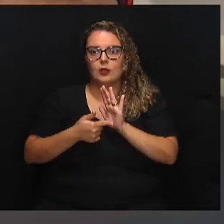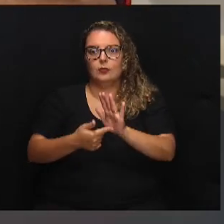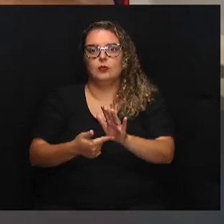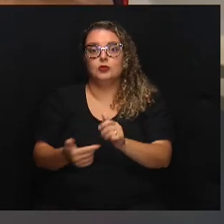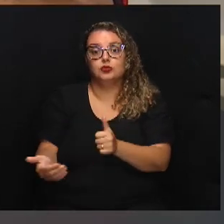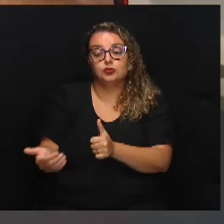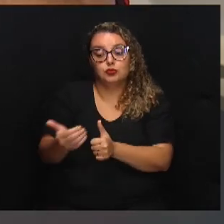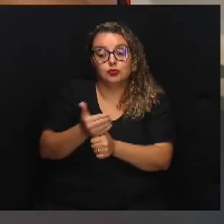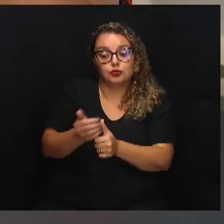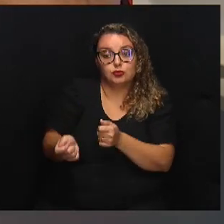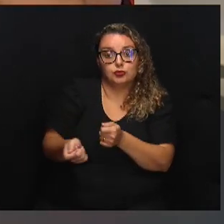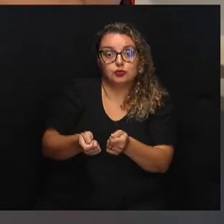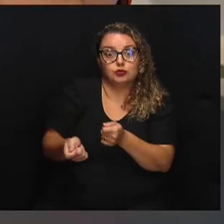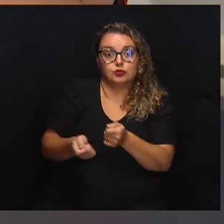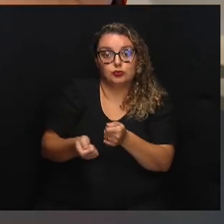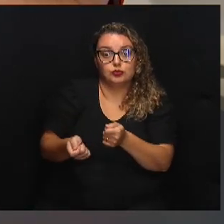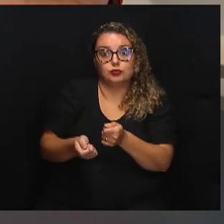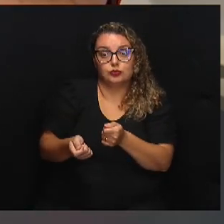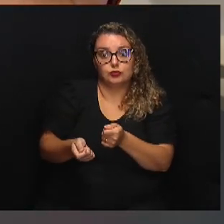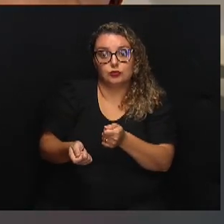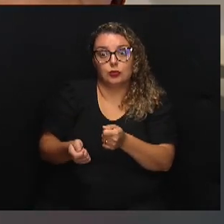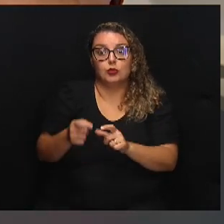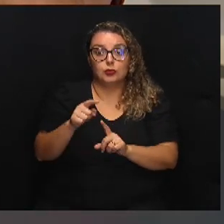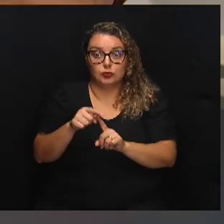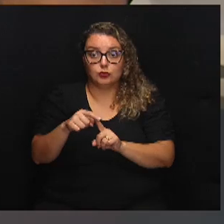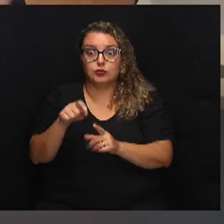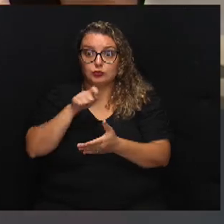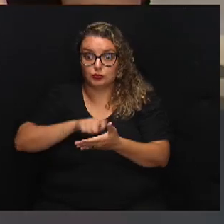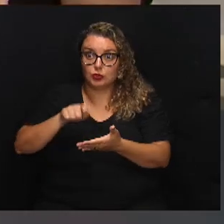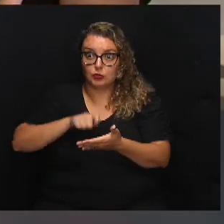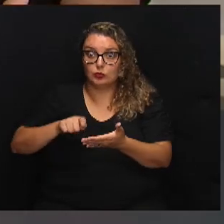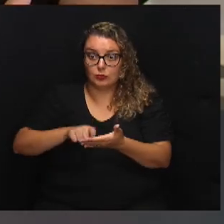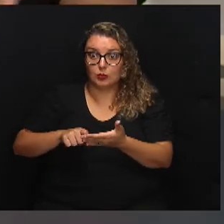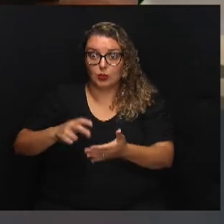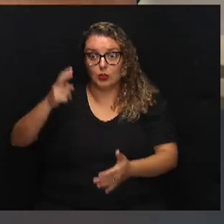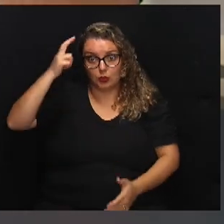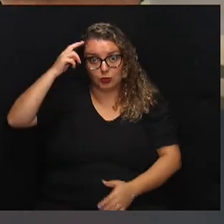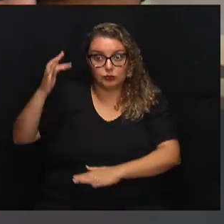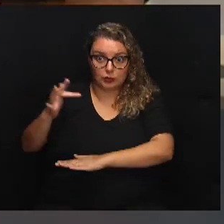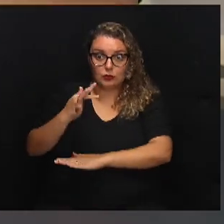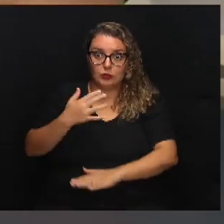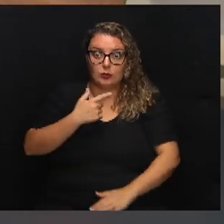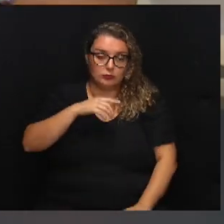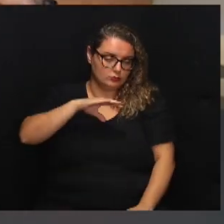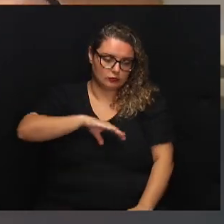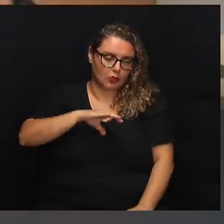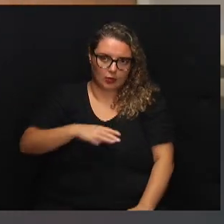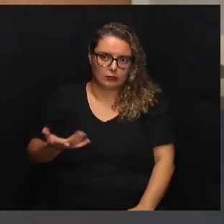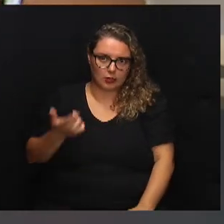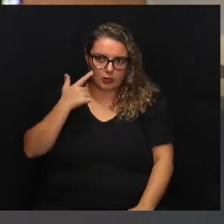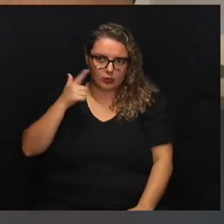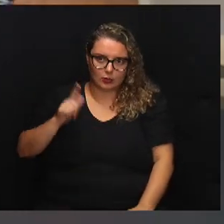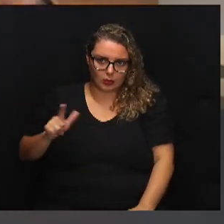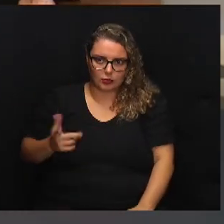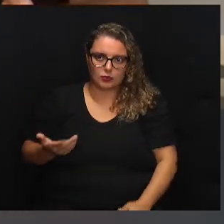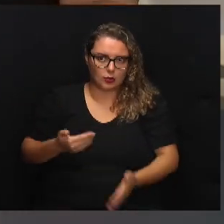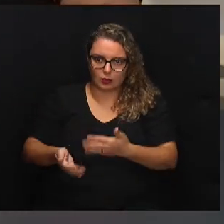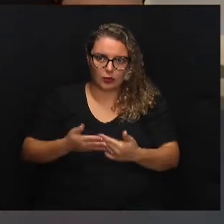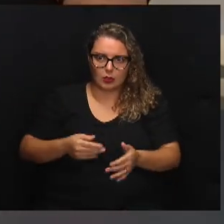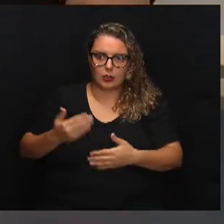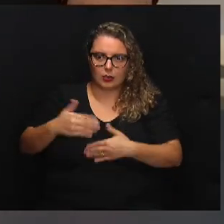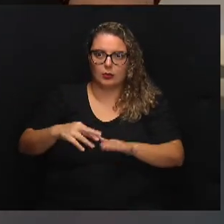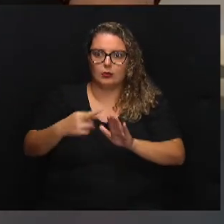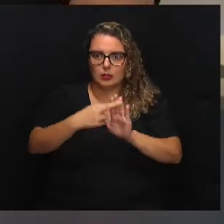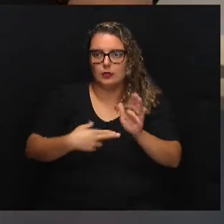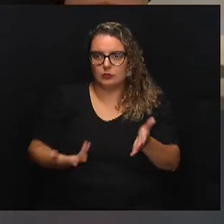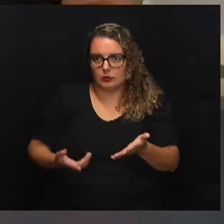domínio da modalidade escrita, culta, formal da língua portuguesa, perfeito. Como, aliás, qualquer prova de redação que se preze e